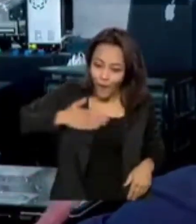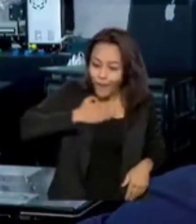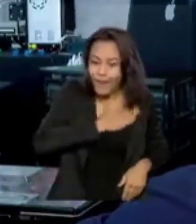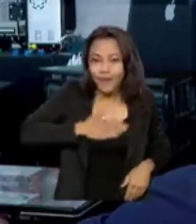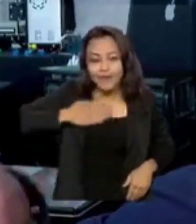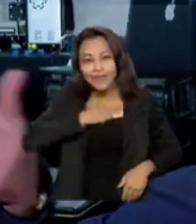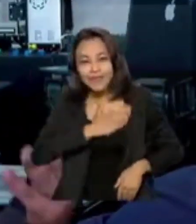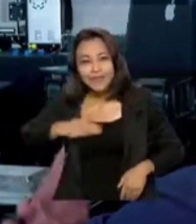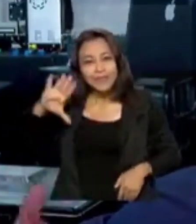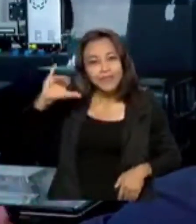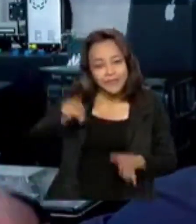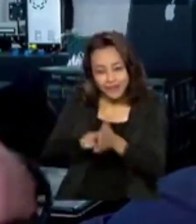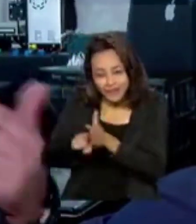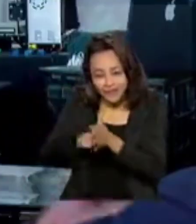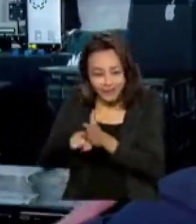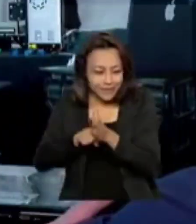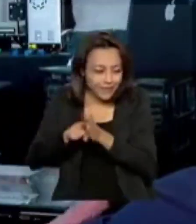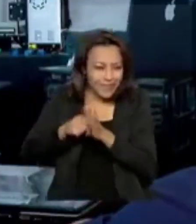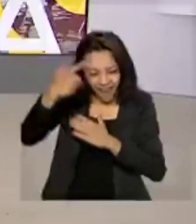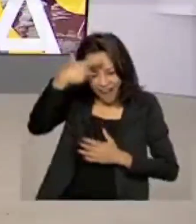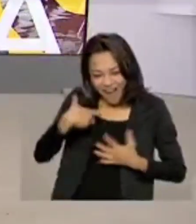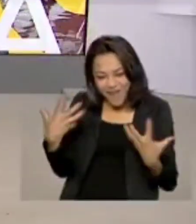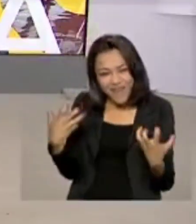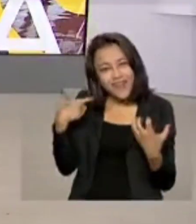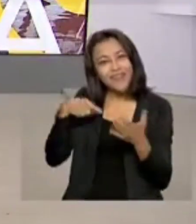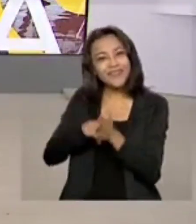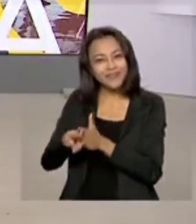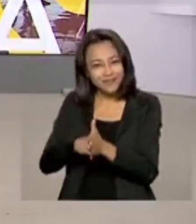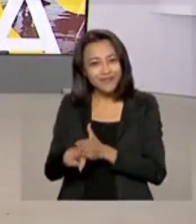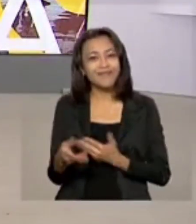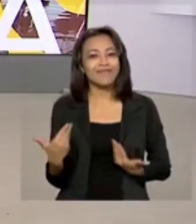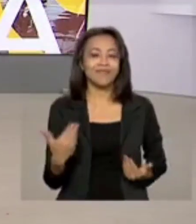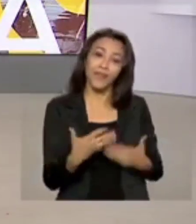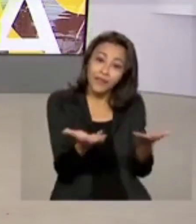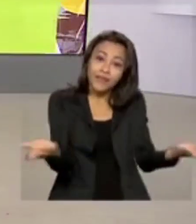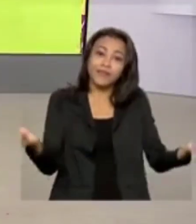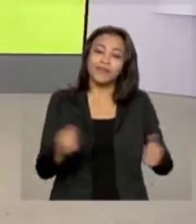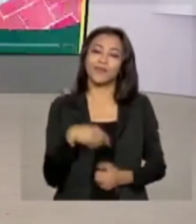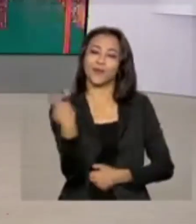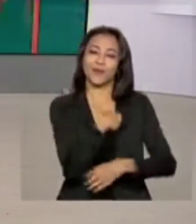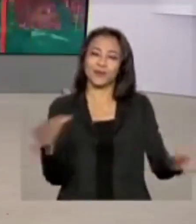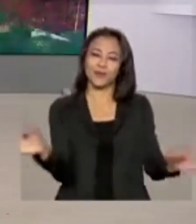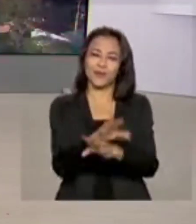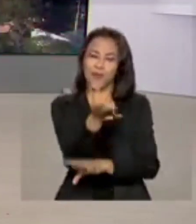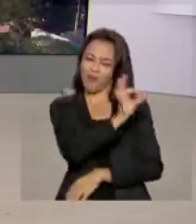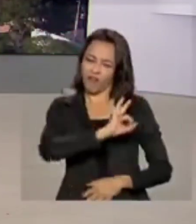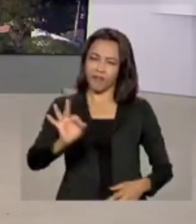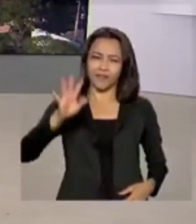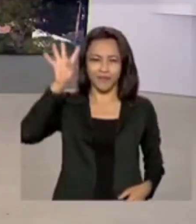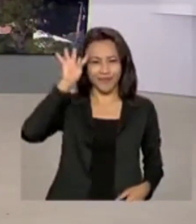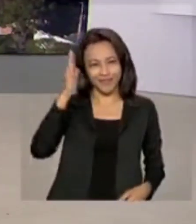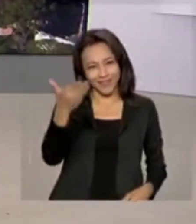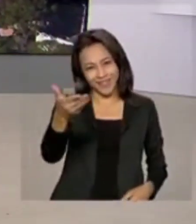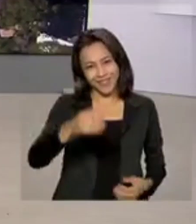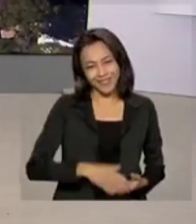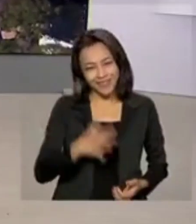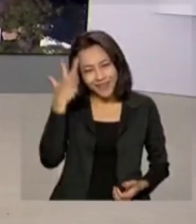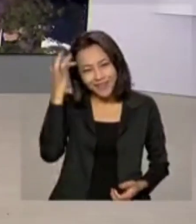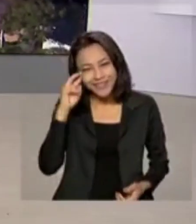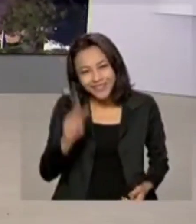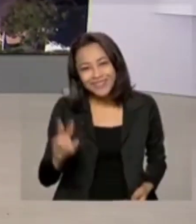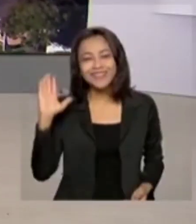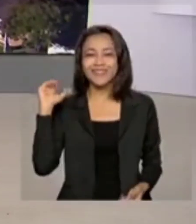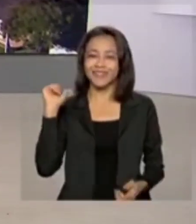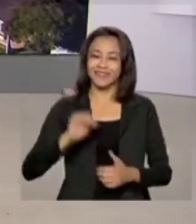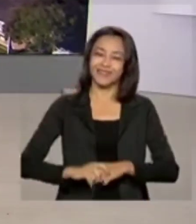ciências, querendo estudar, querendo se tornar cientistas. É isso, a gente fica por aqui. Uma ótima quarta-feira para você. A gente se vê amanhã. Até